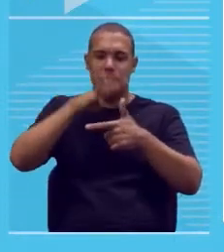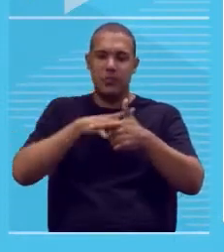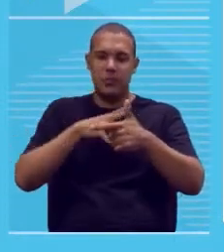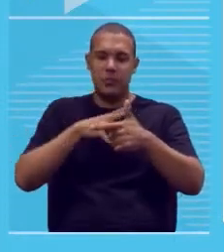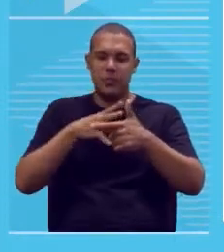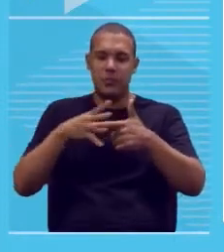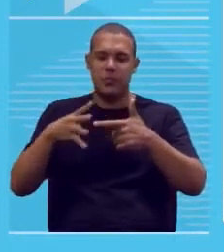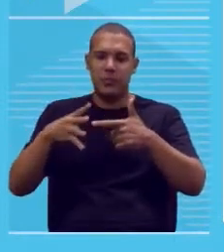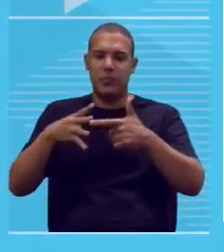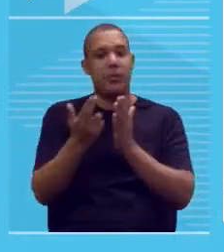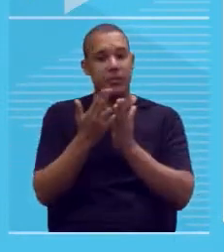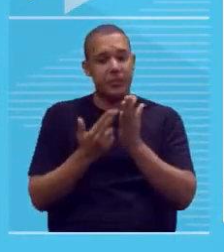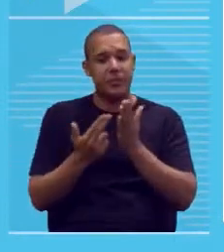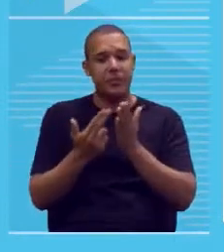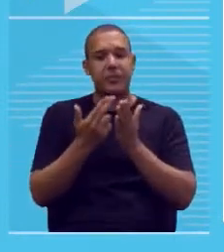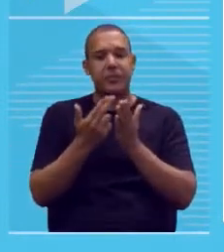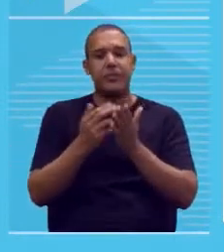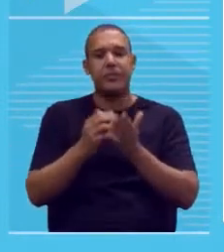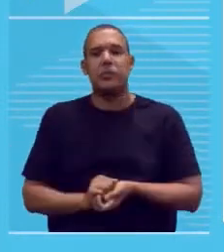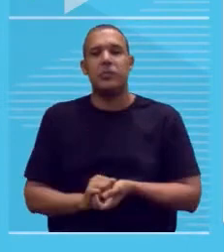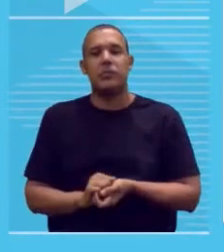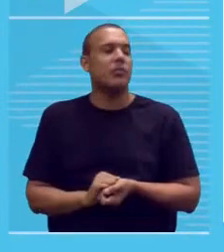Desenhava aqui o plano cartesiano,